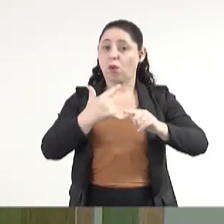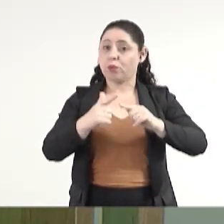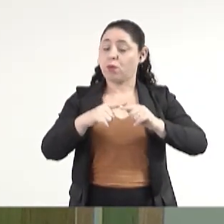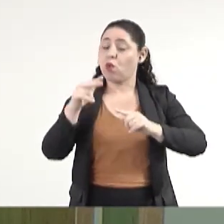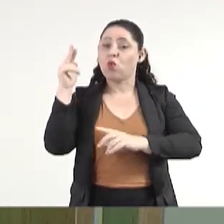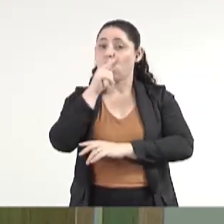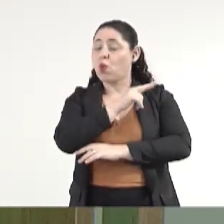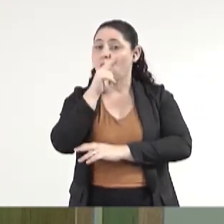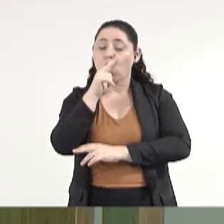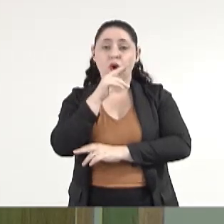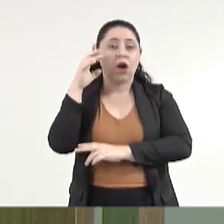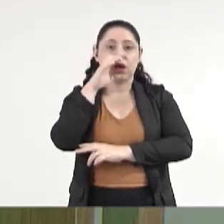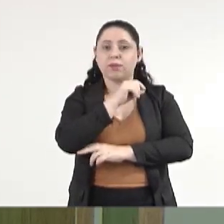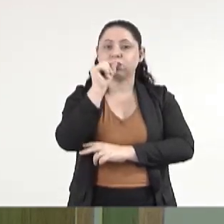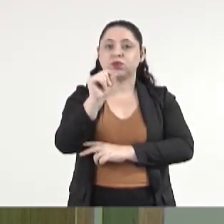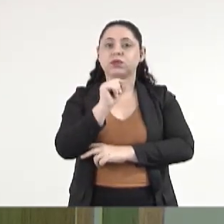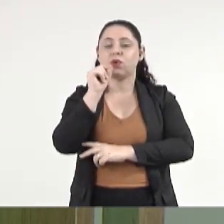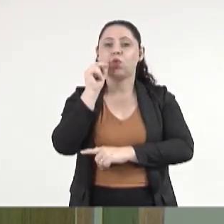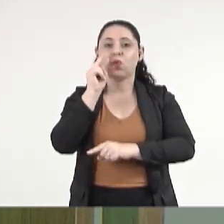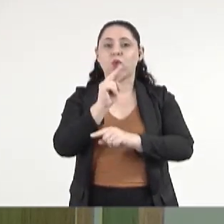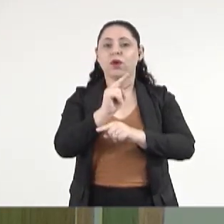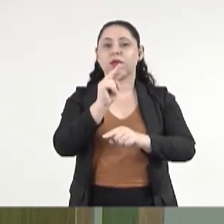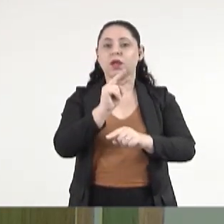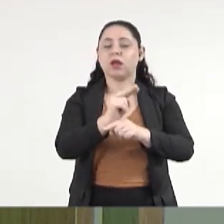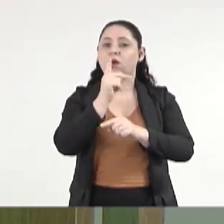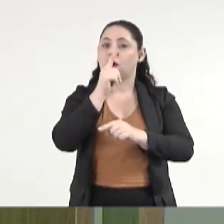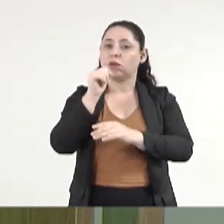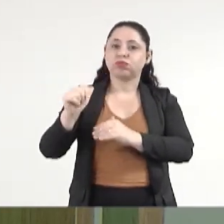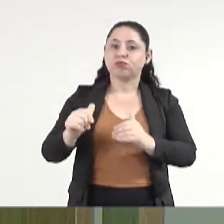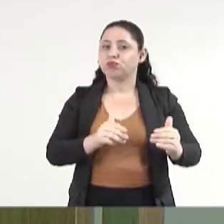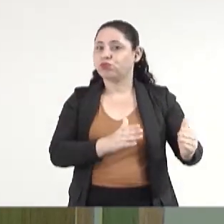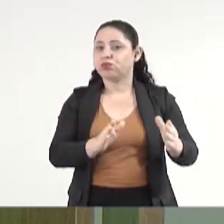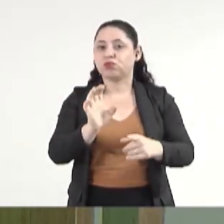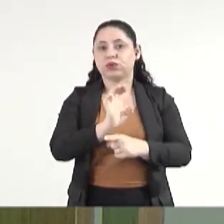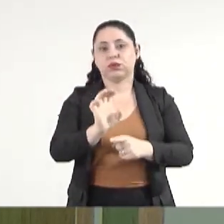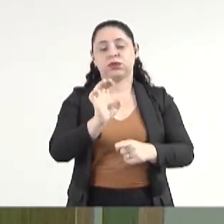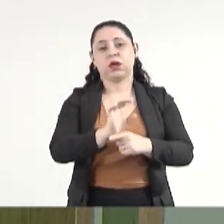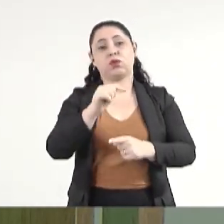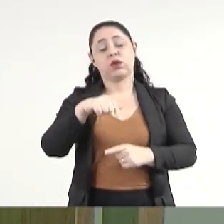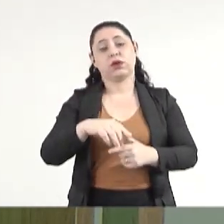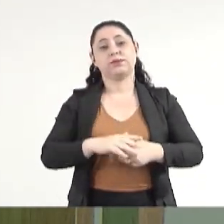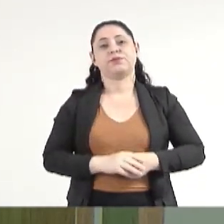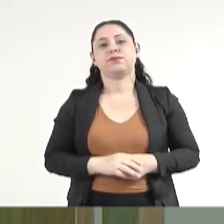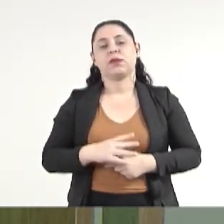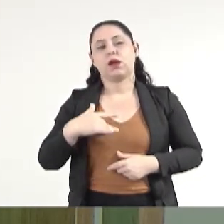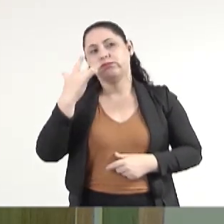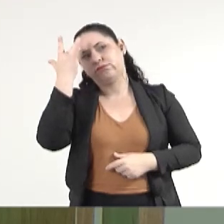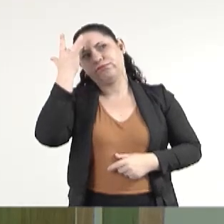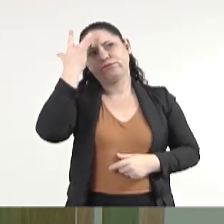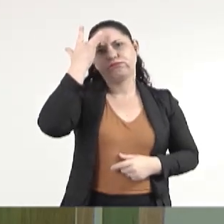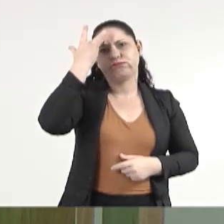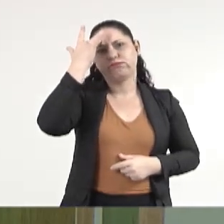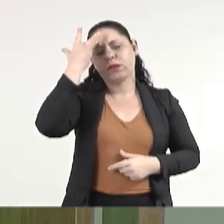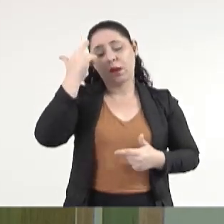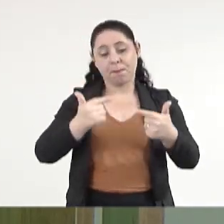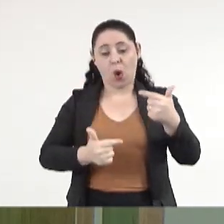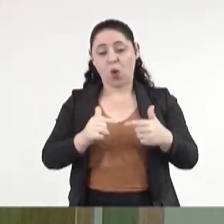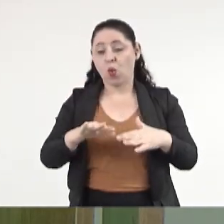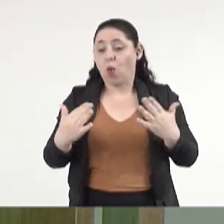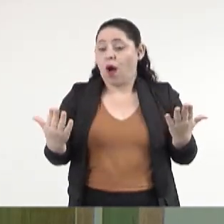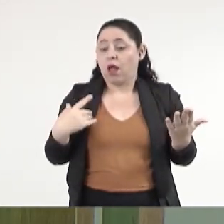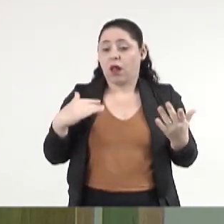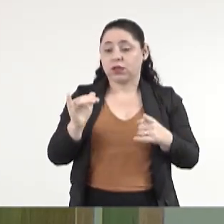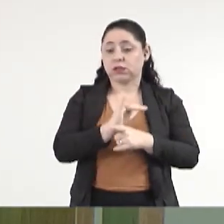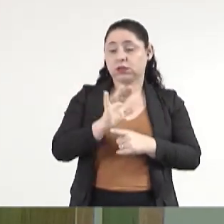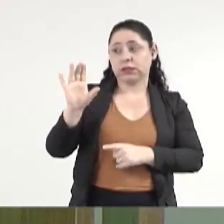problema emergente que é o cuidado com as águas no estado do Mato Grosso do Sul. Então, pensar politicamente,